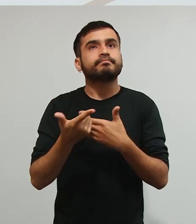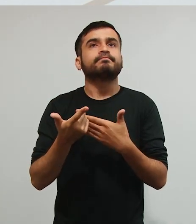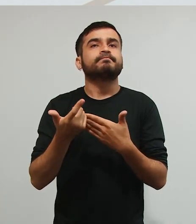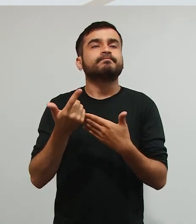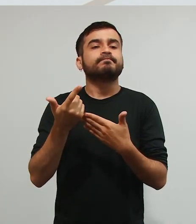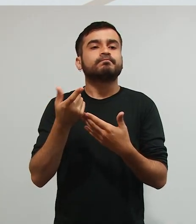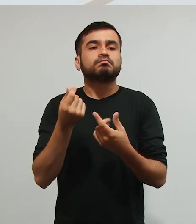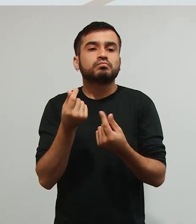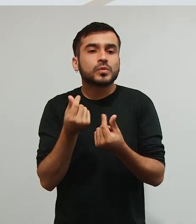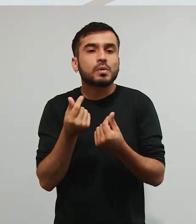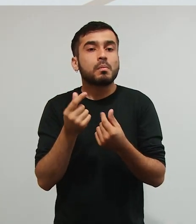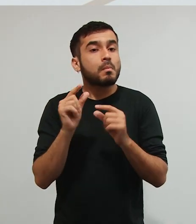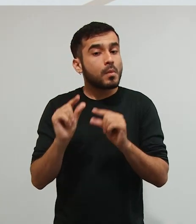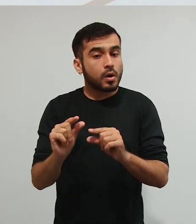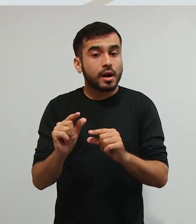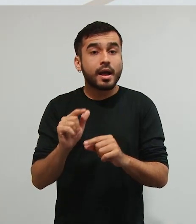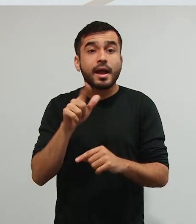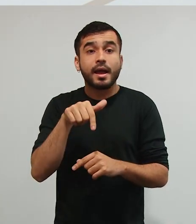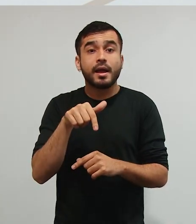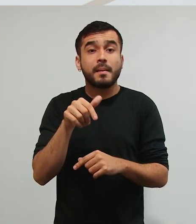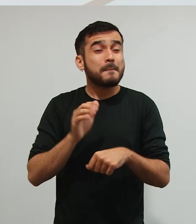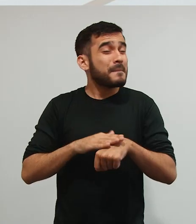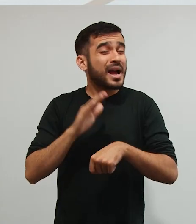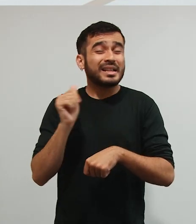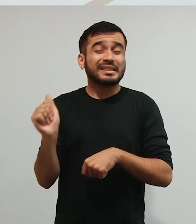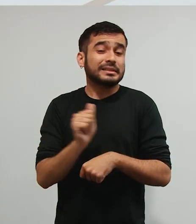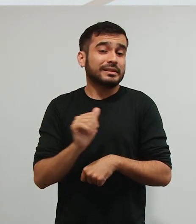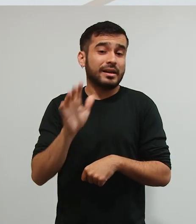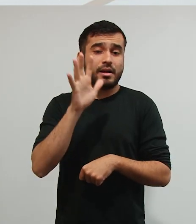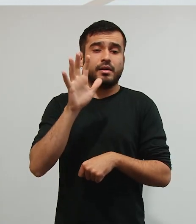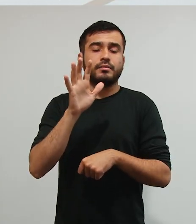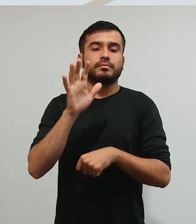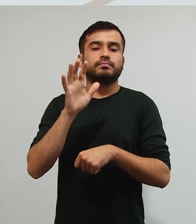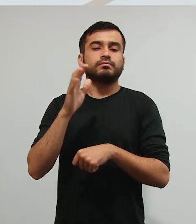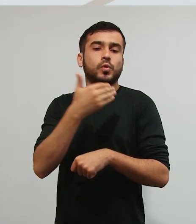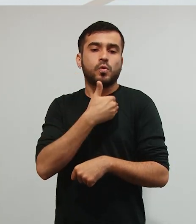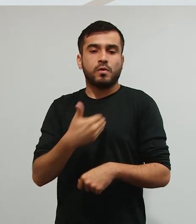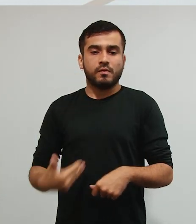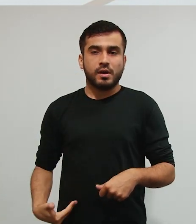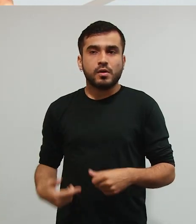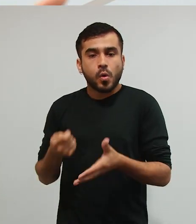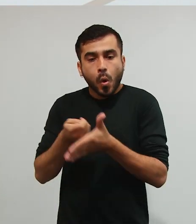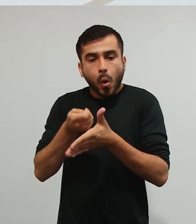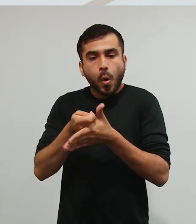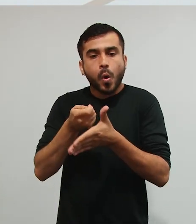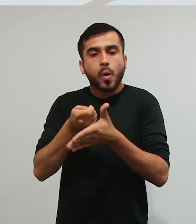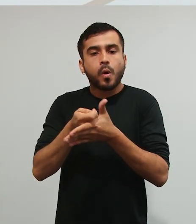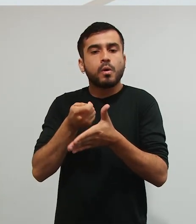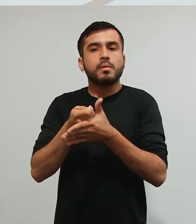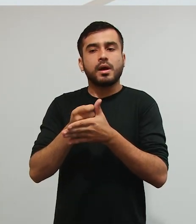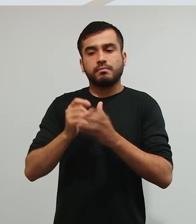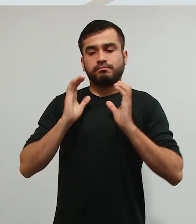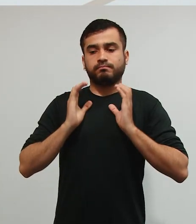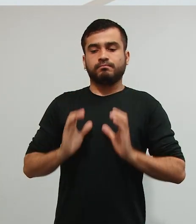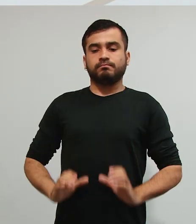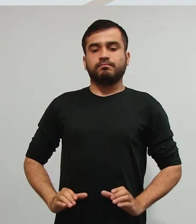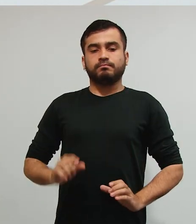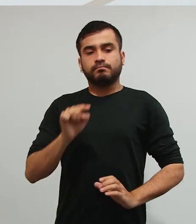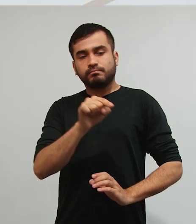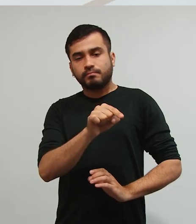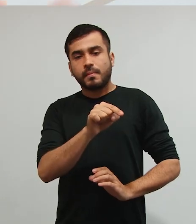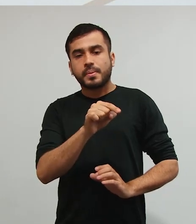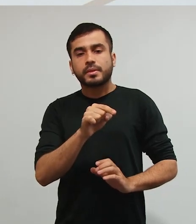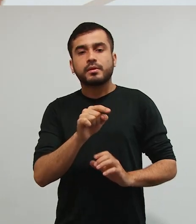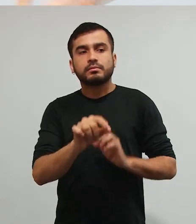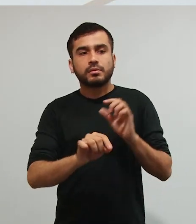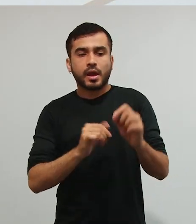análise de custo-benefício, fica mais caro para o Estado cobrar aquele cidadão do